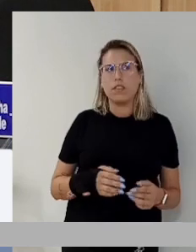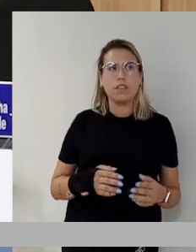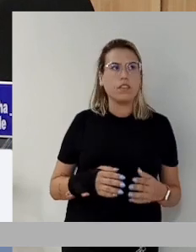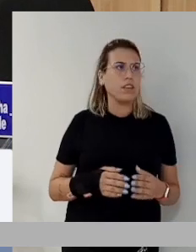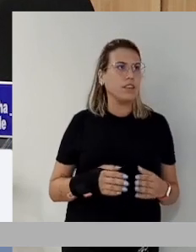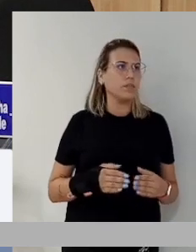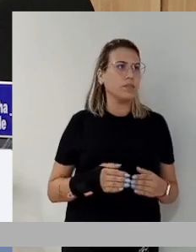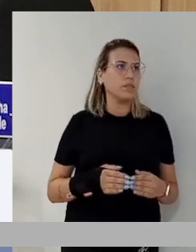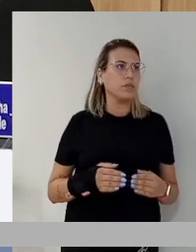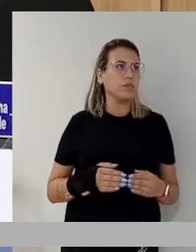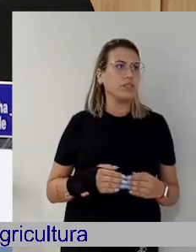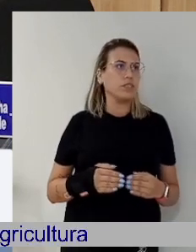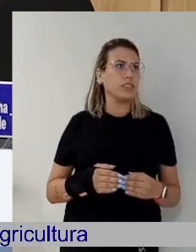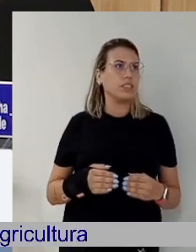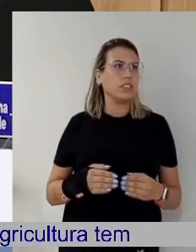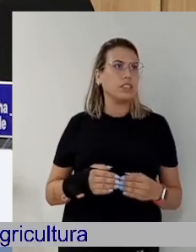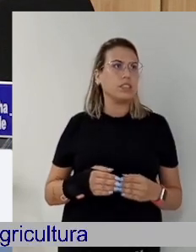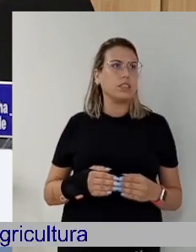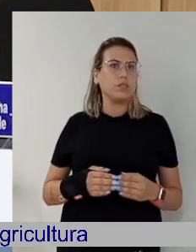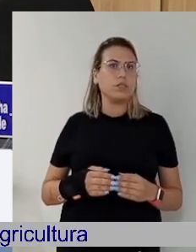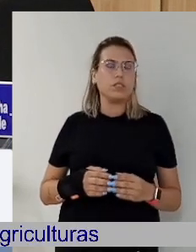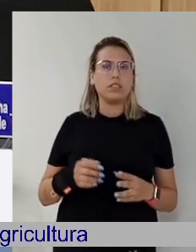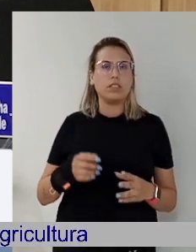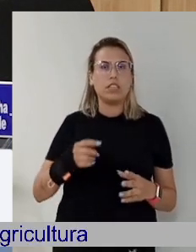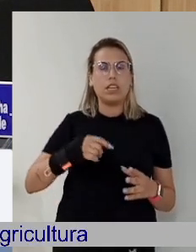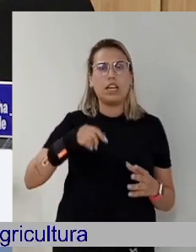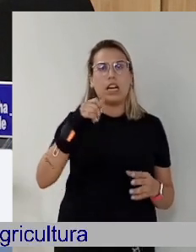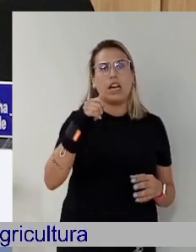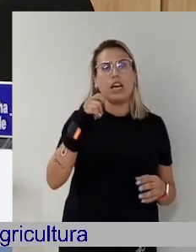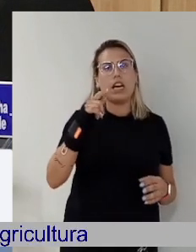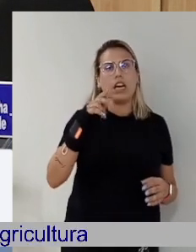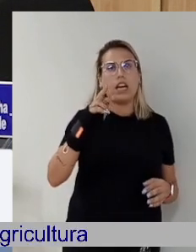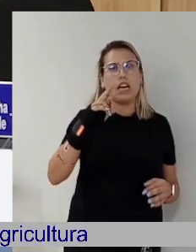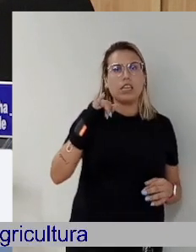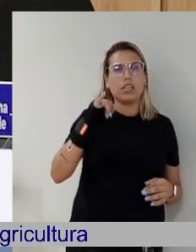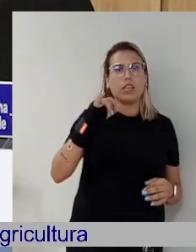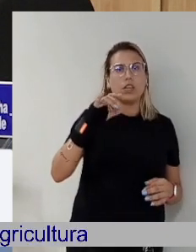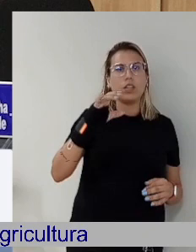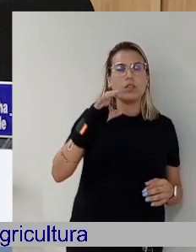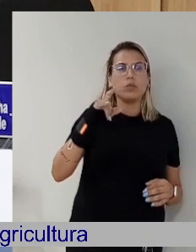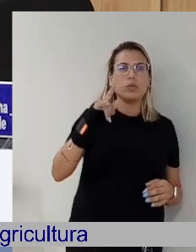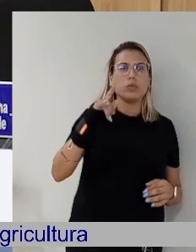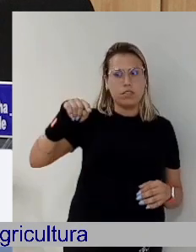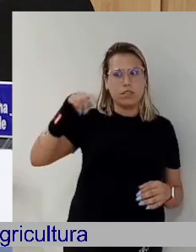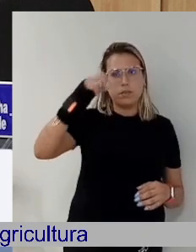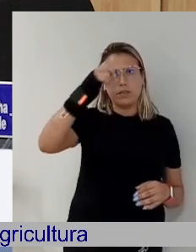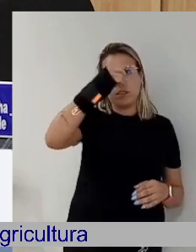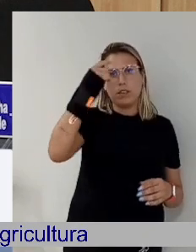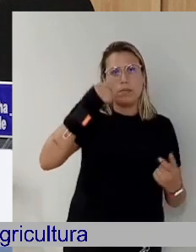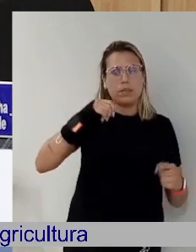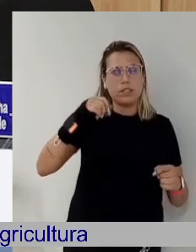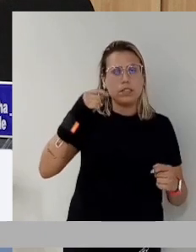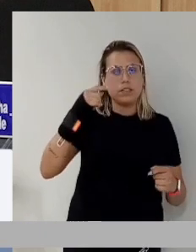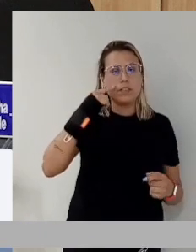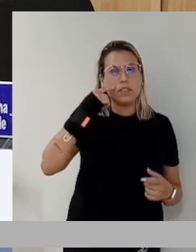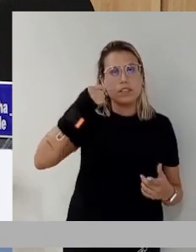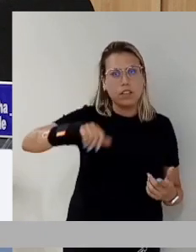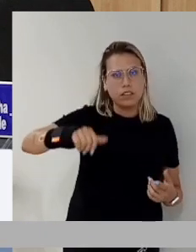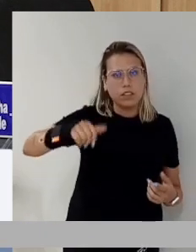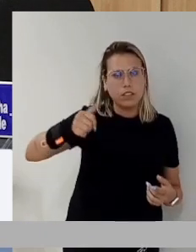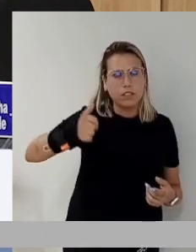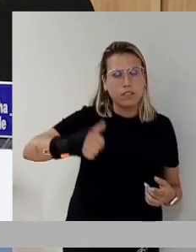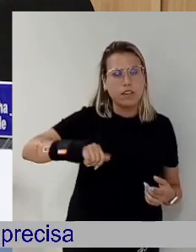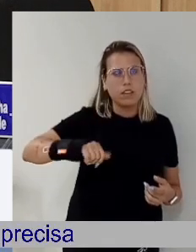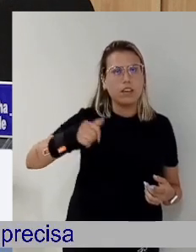números a agricultura tem suas failas e Essa gestão precisa fazer essa autoavaliação de que realmente a